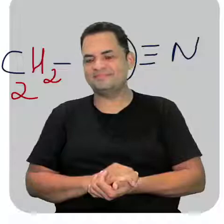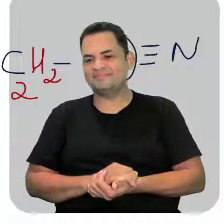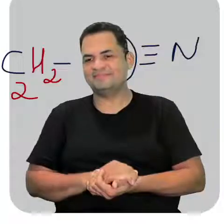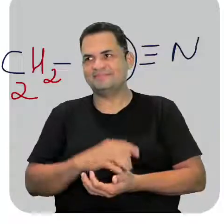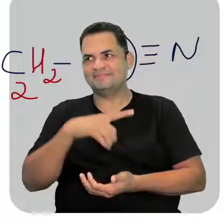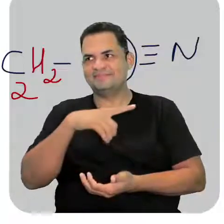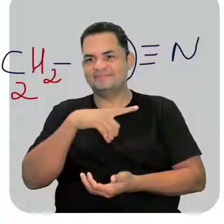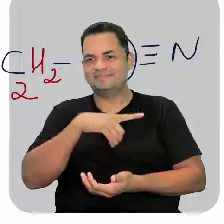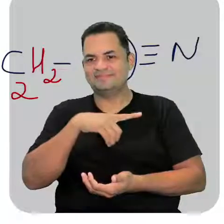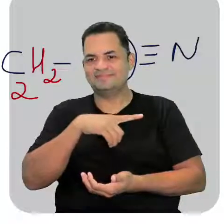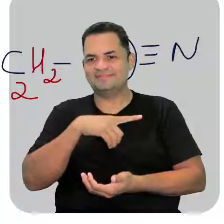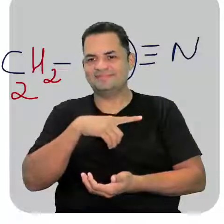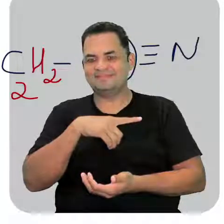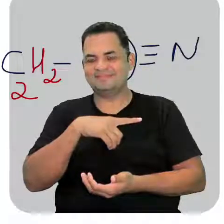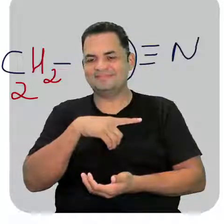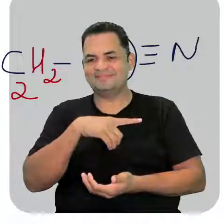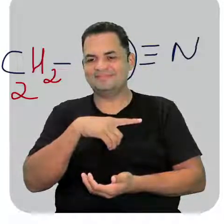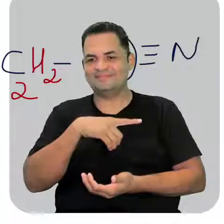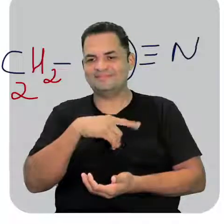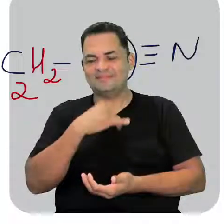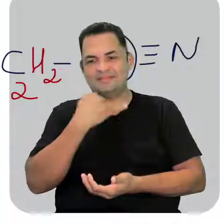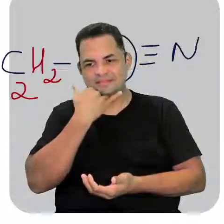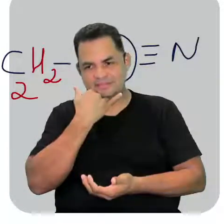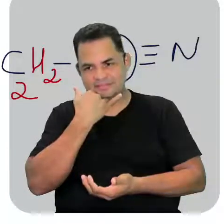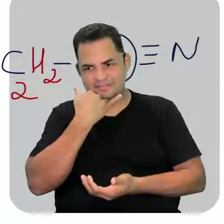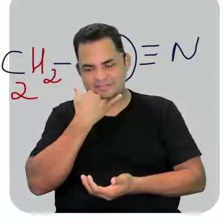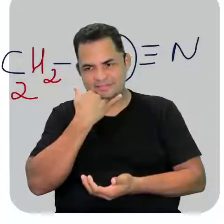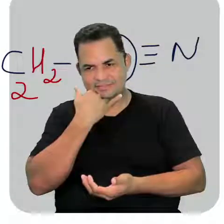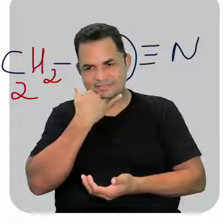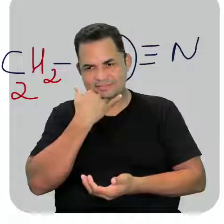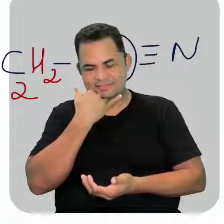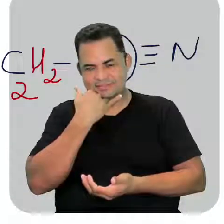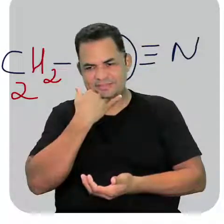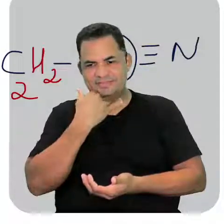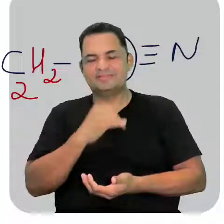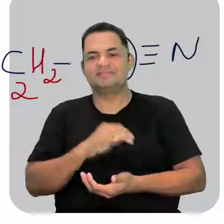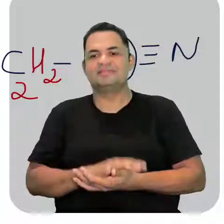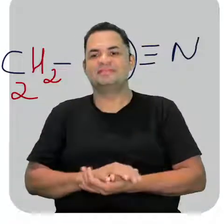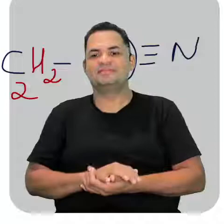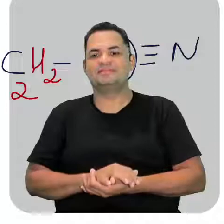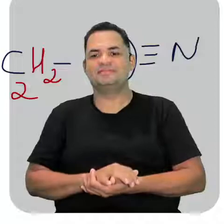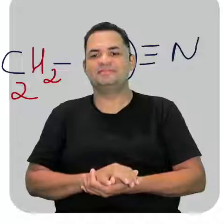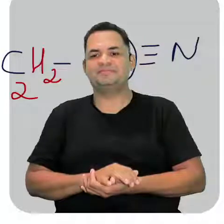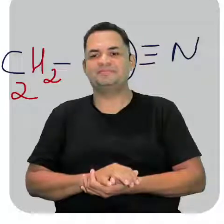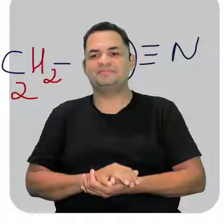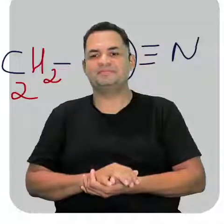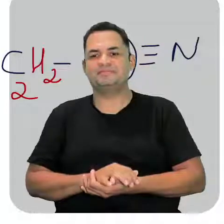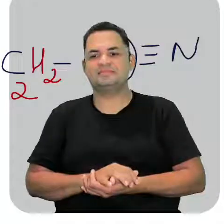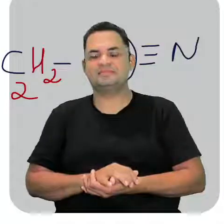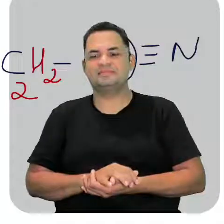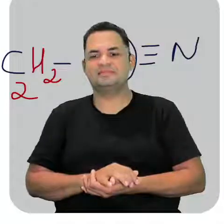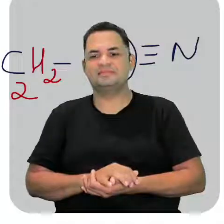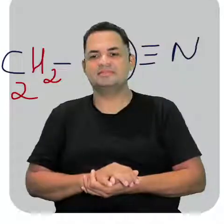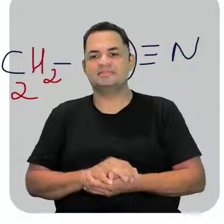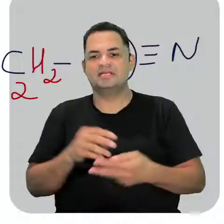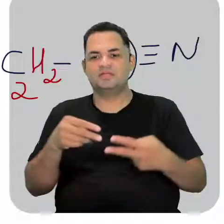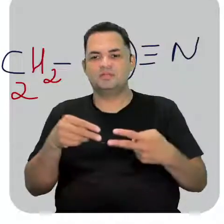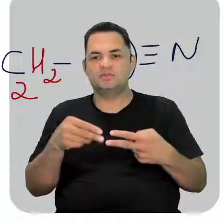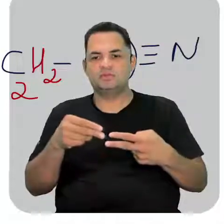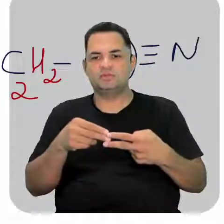ligação dupla, perdão. Deixa eu apagar. Uma ligação dupla aqui para trás.